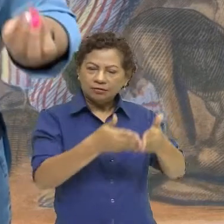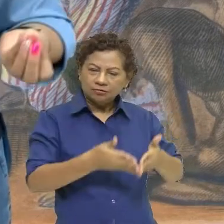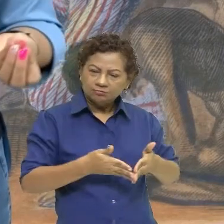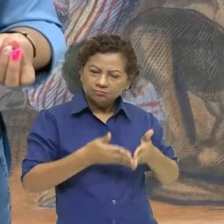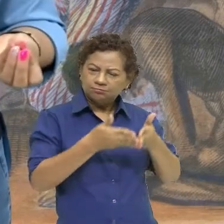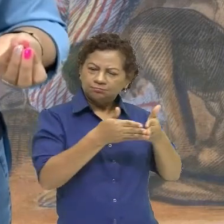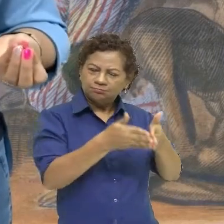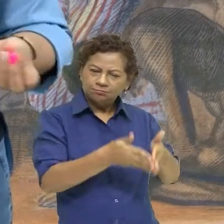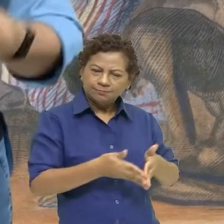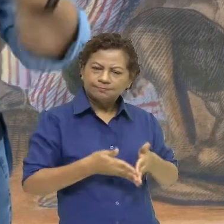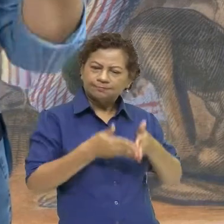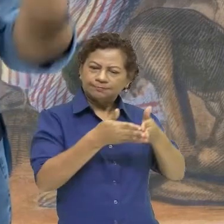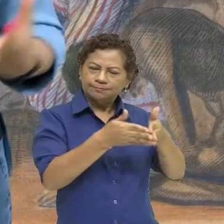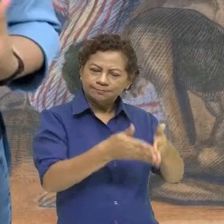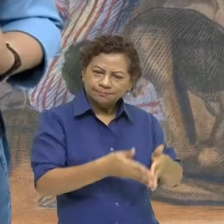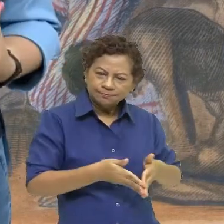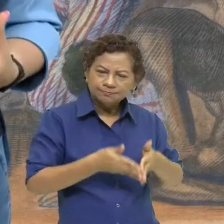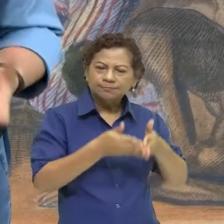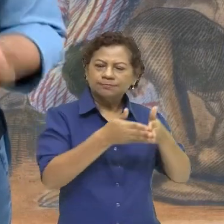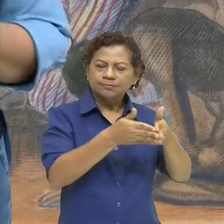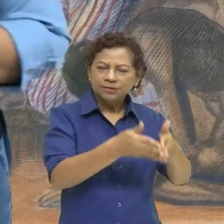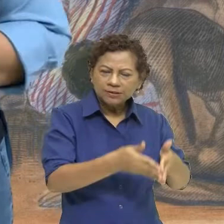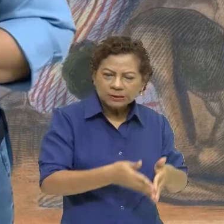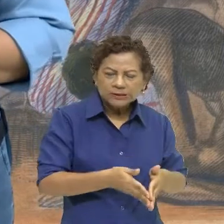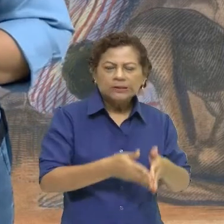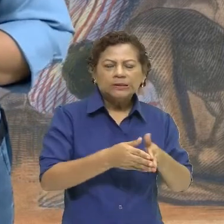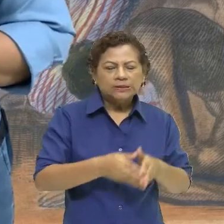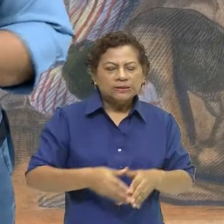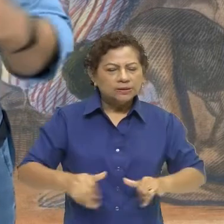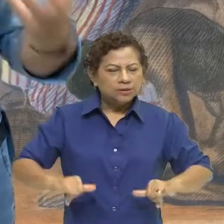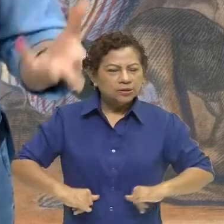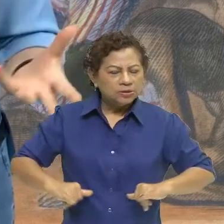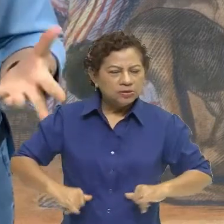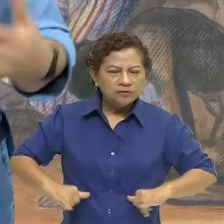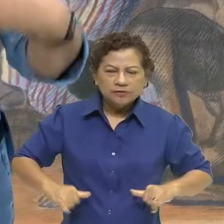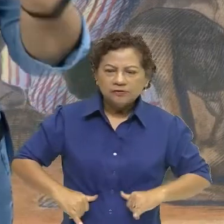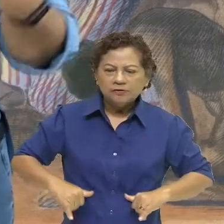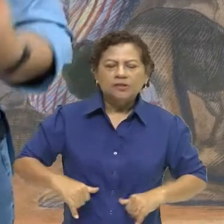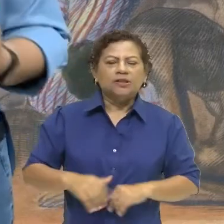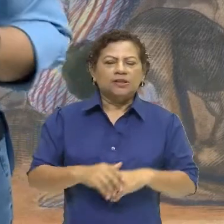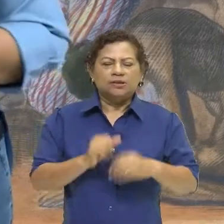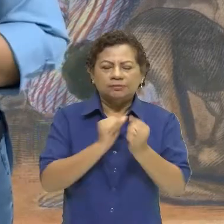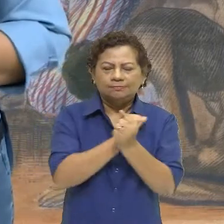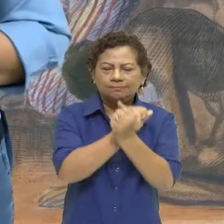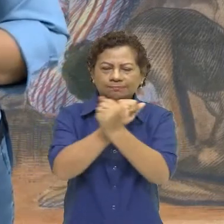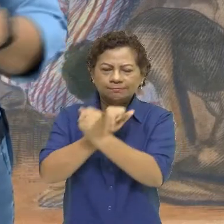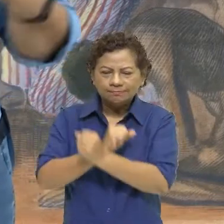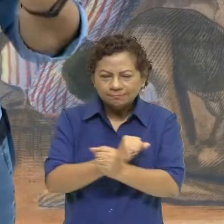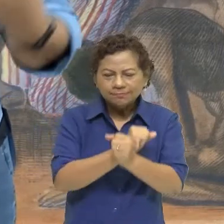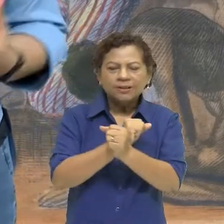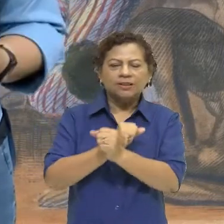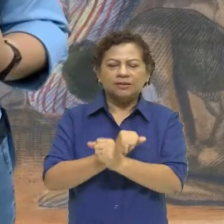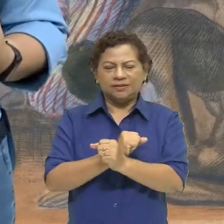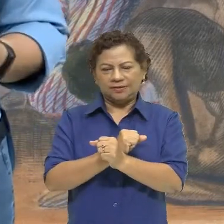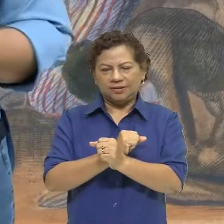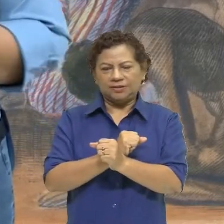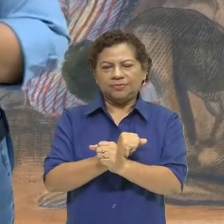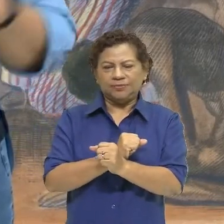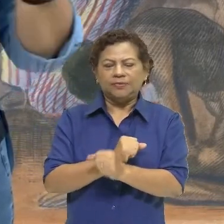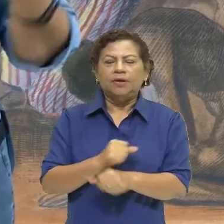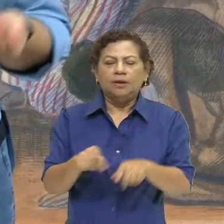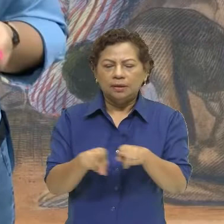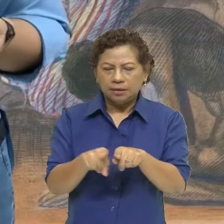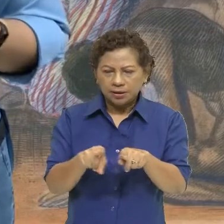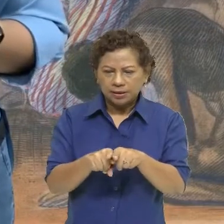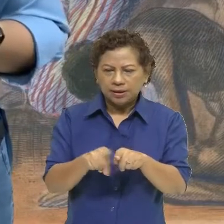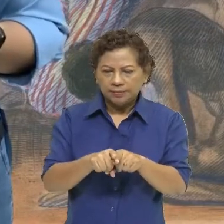tráfico de africanos rendia muito para os portugueses e por isso foi incentivado. Além disso,